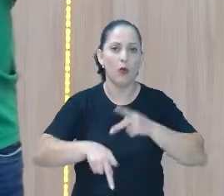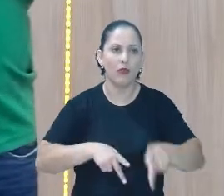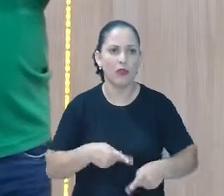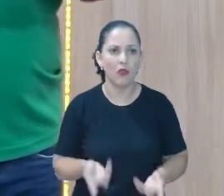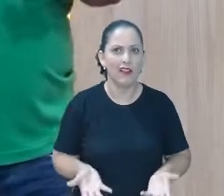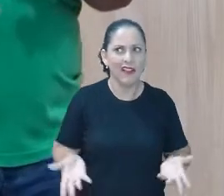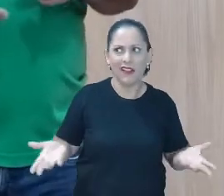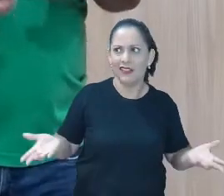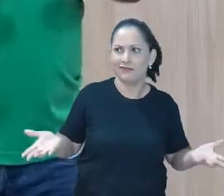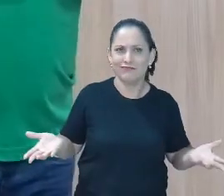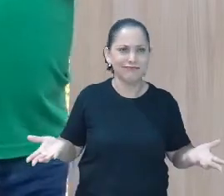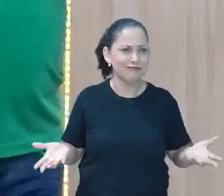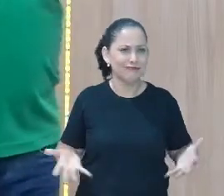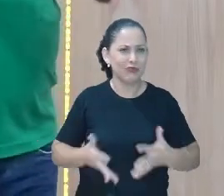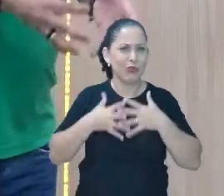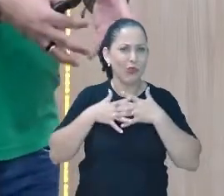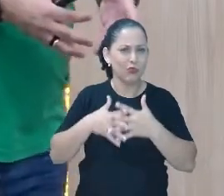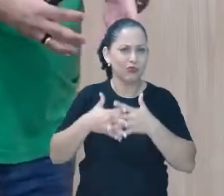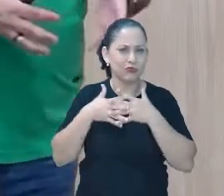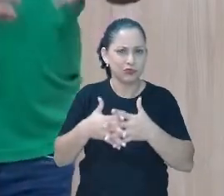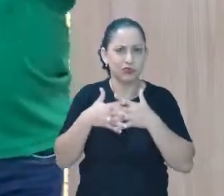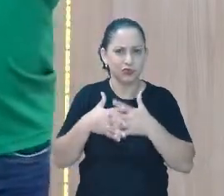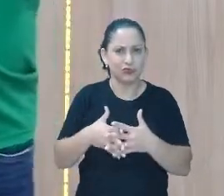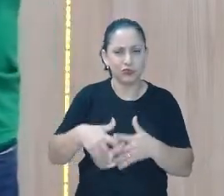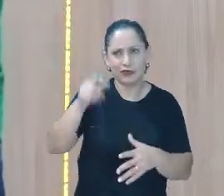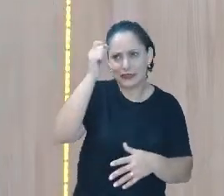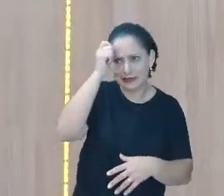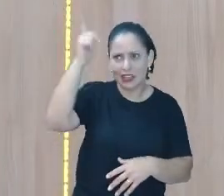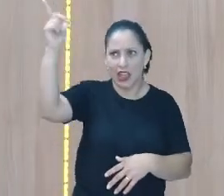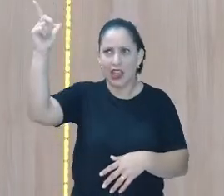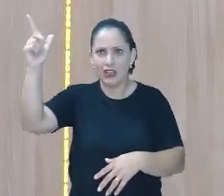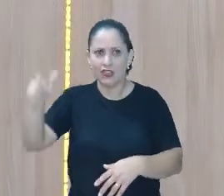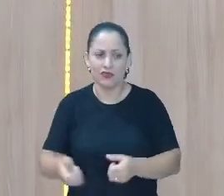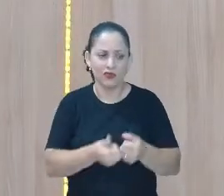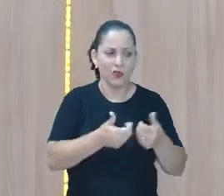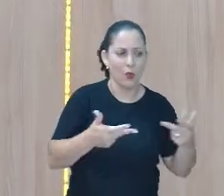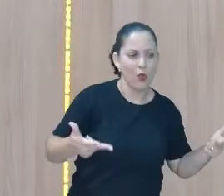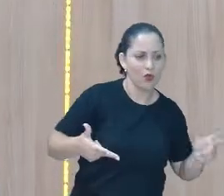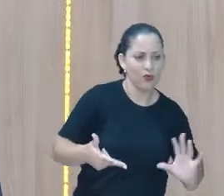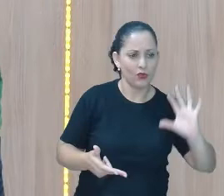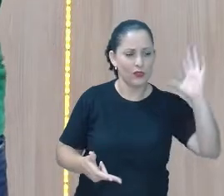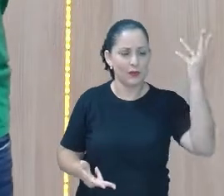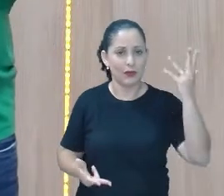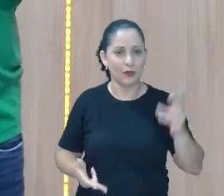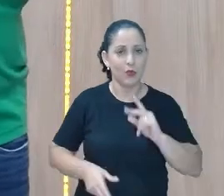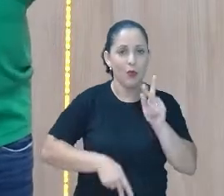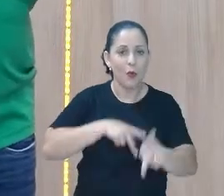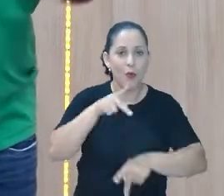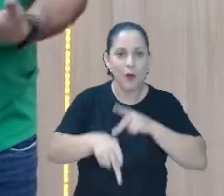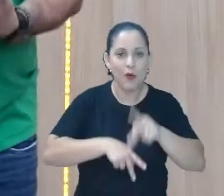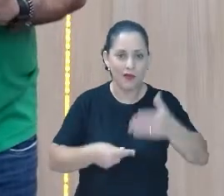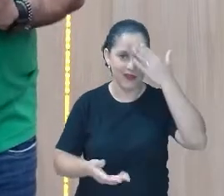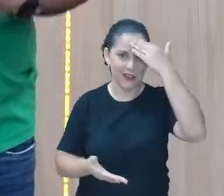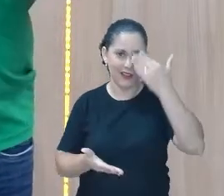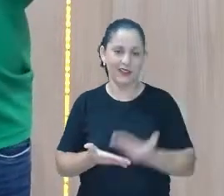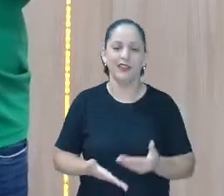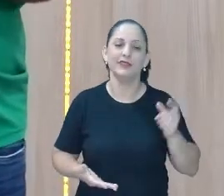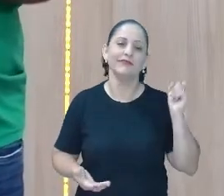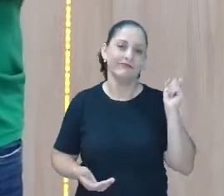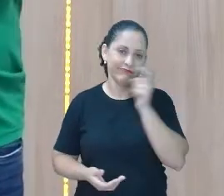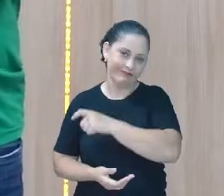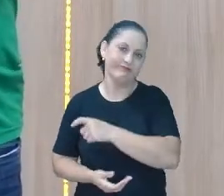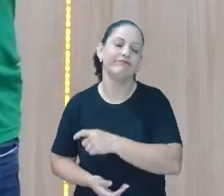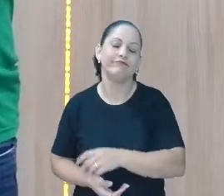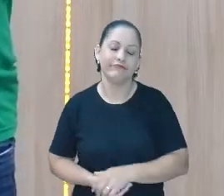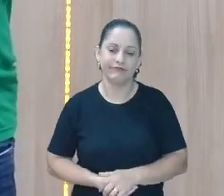de determinadas ideias ou de determinados fatos e teorias que são consenso